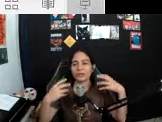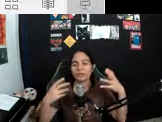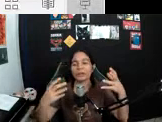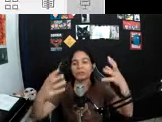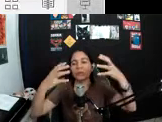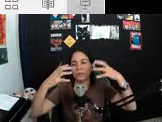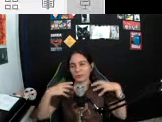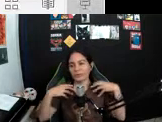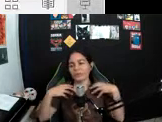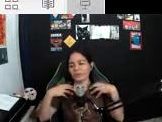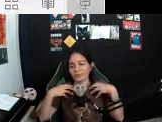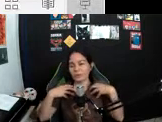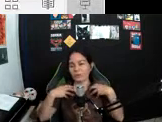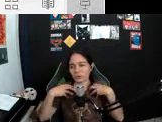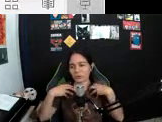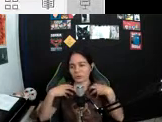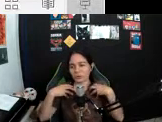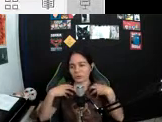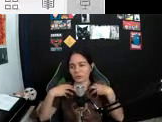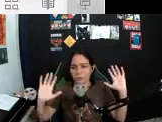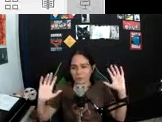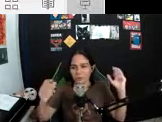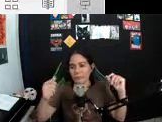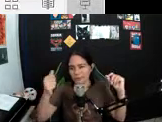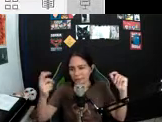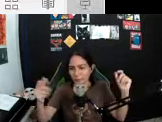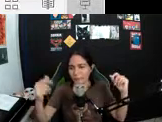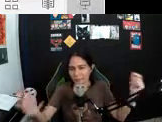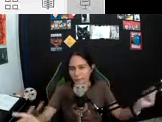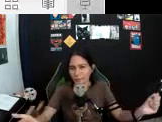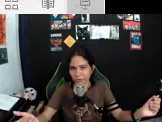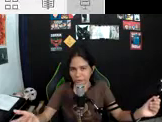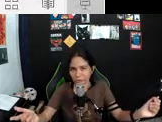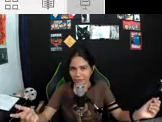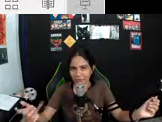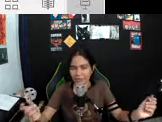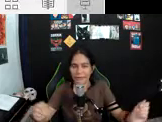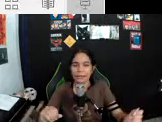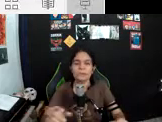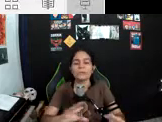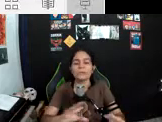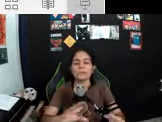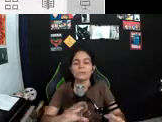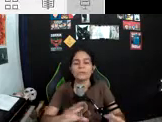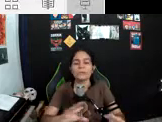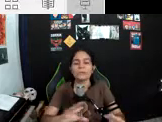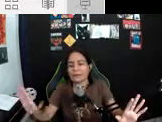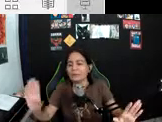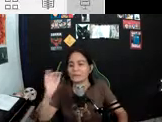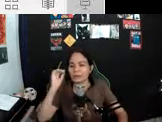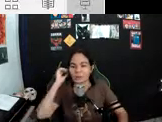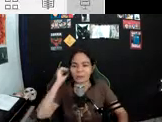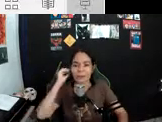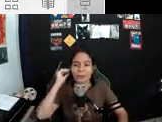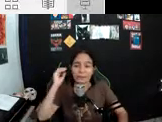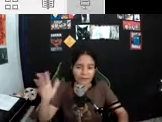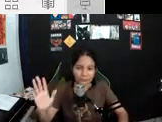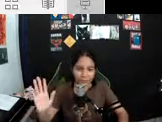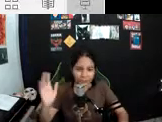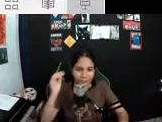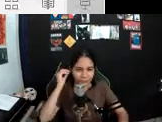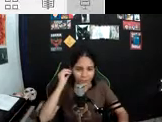está dando consentimento no momento que você tira uma foto sua, né, uma selfie e você posta. Então, você está deixando